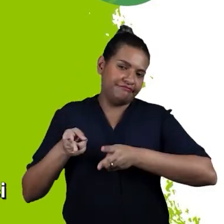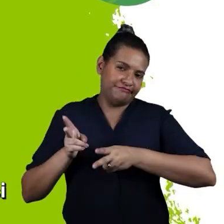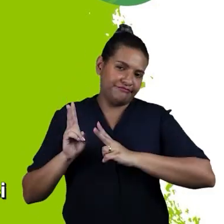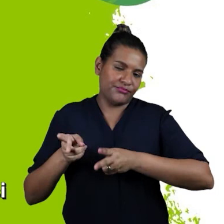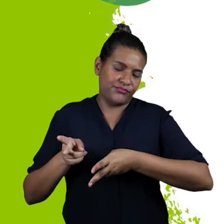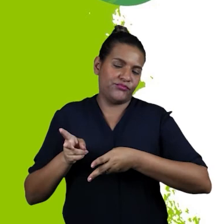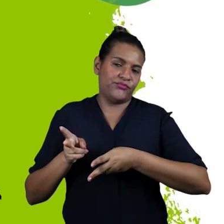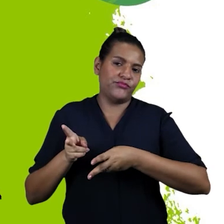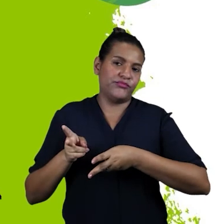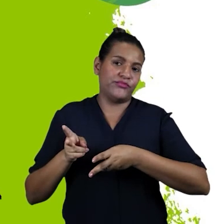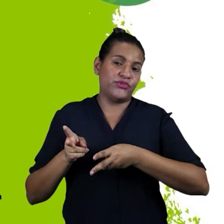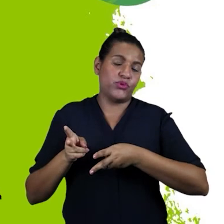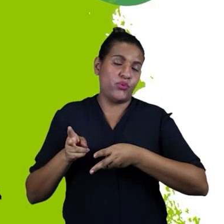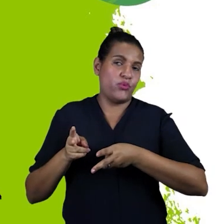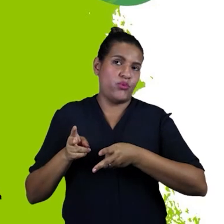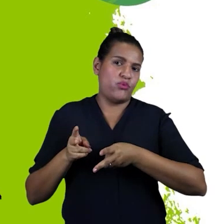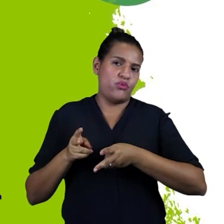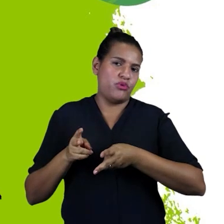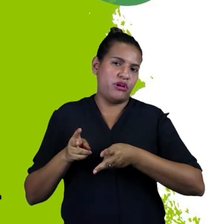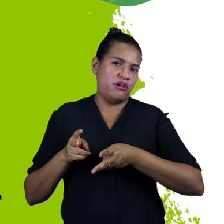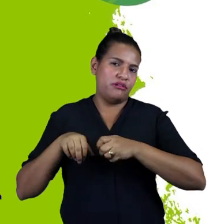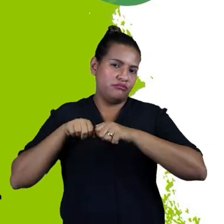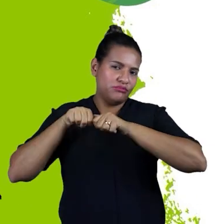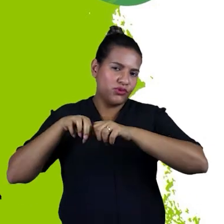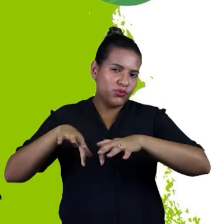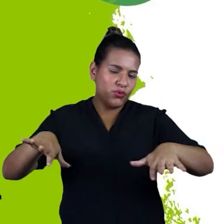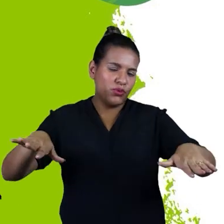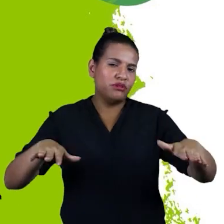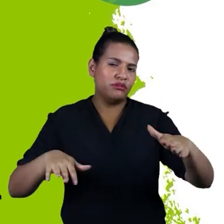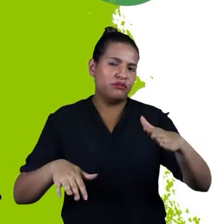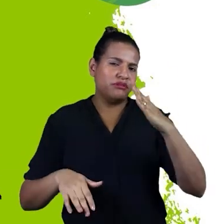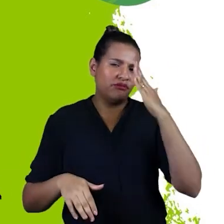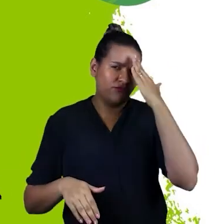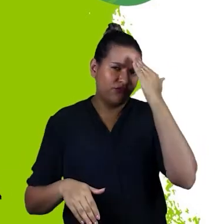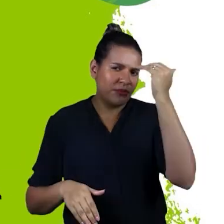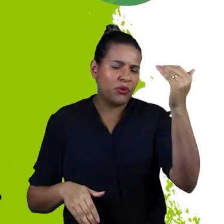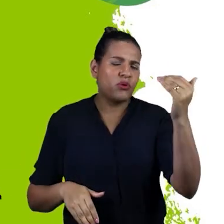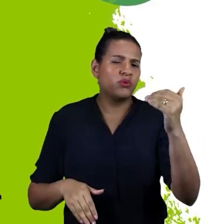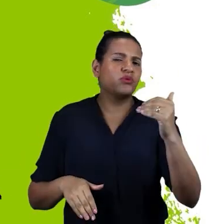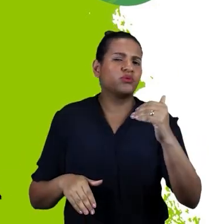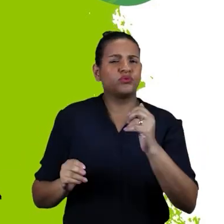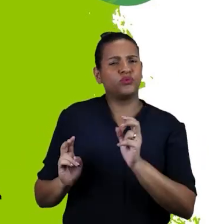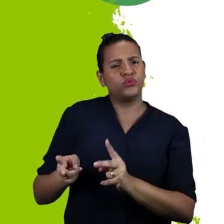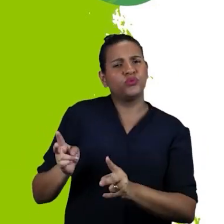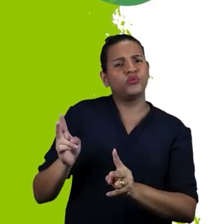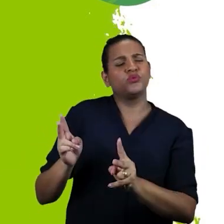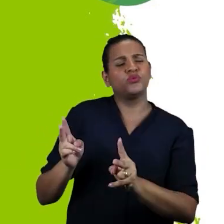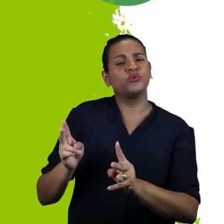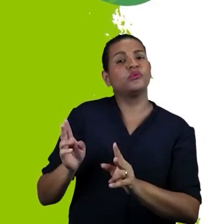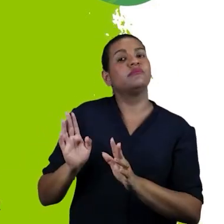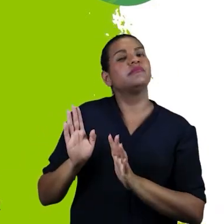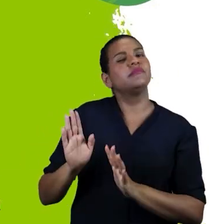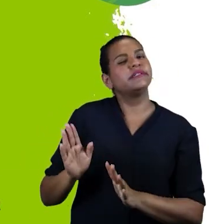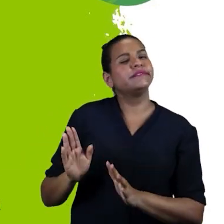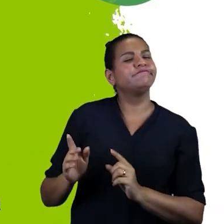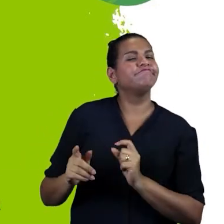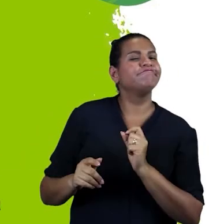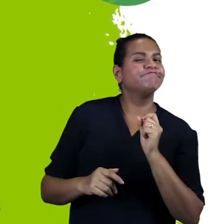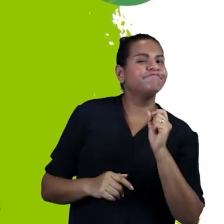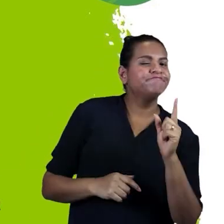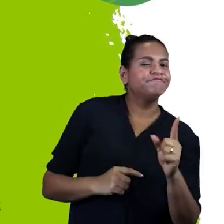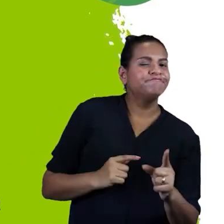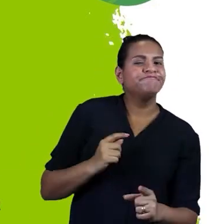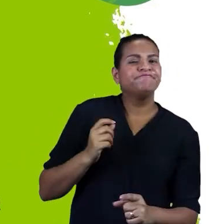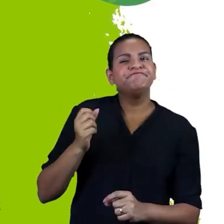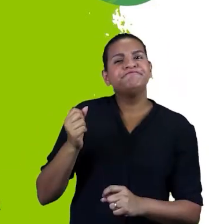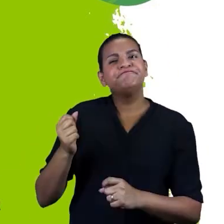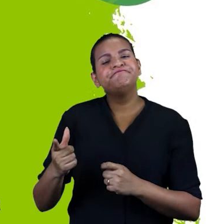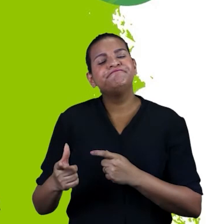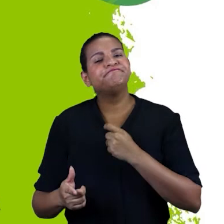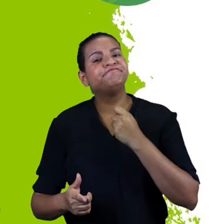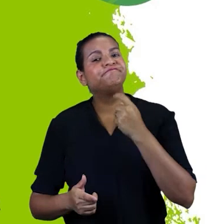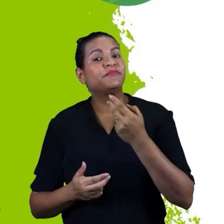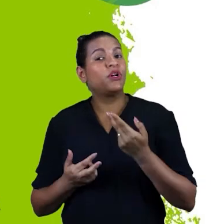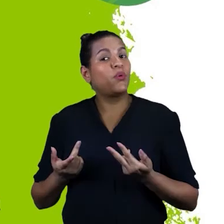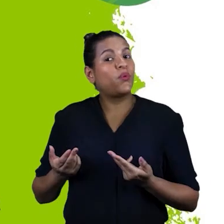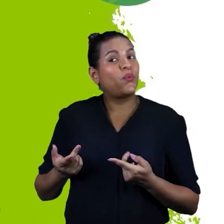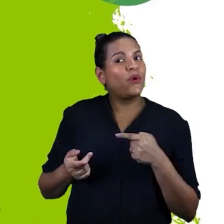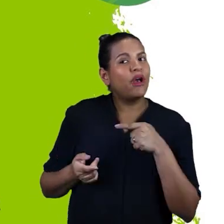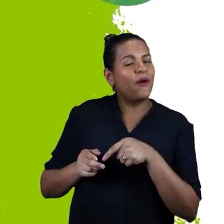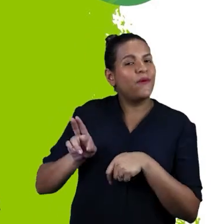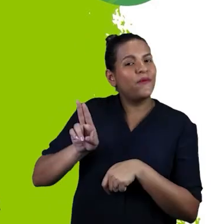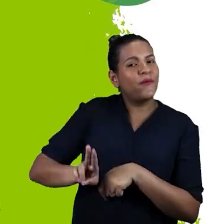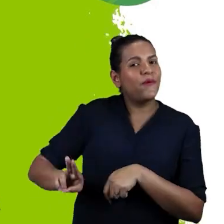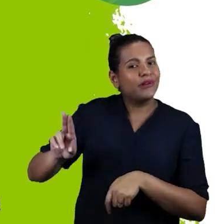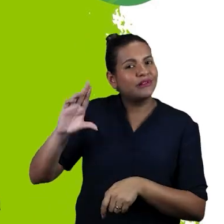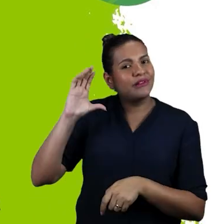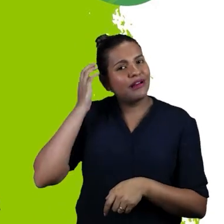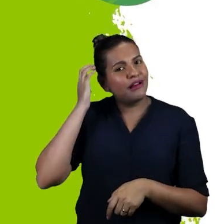si, ela continua, na verdade, muito, muito popular, né? Só que talvez as pessoas não